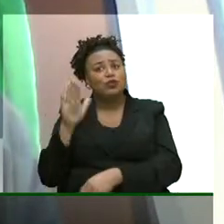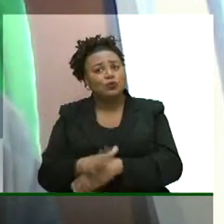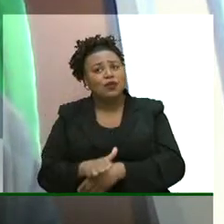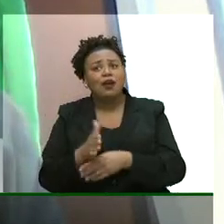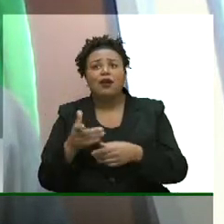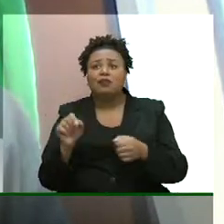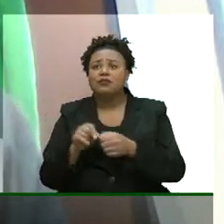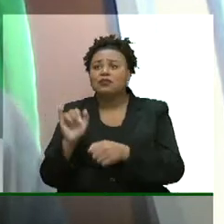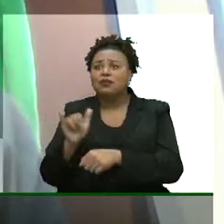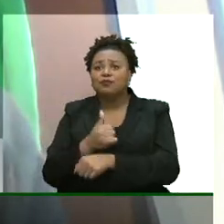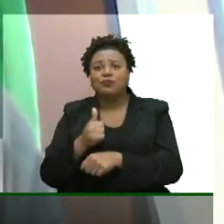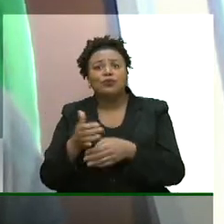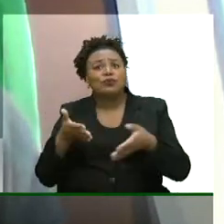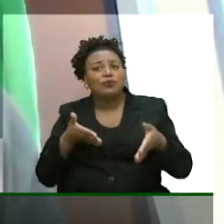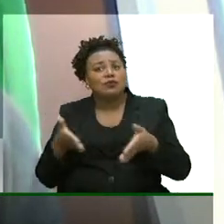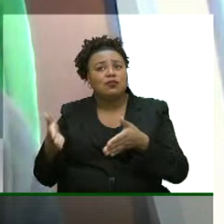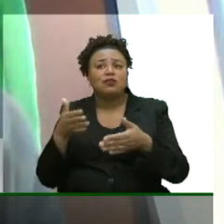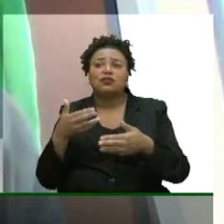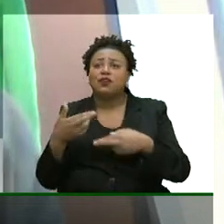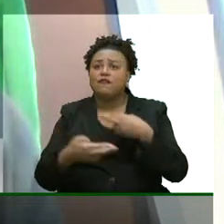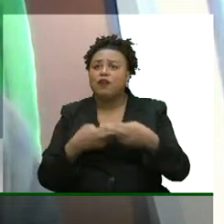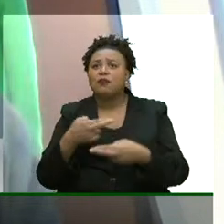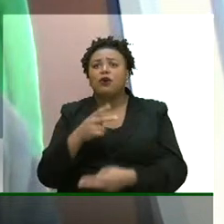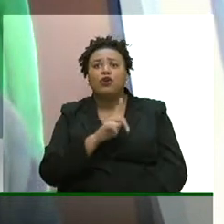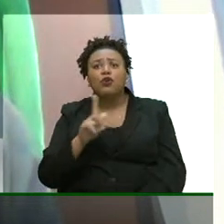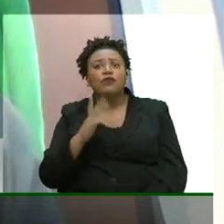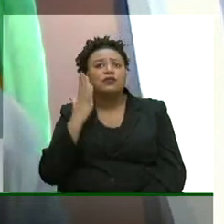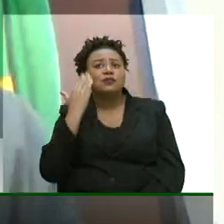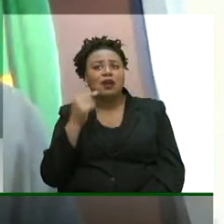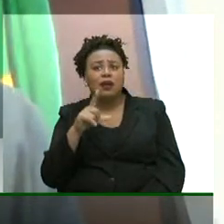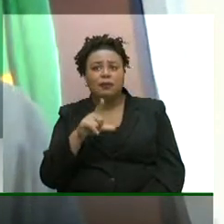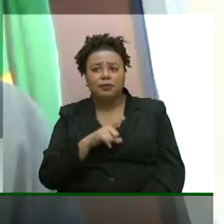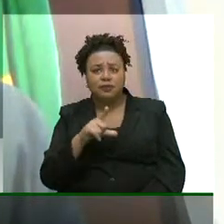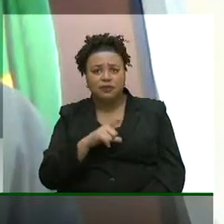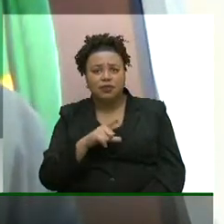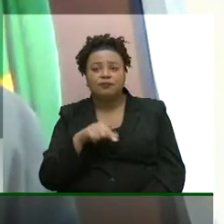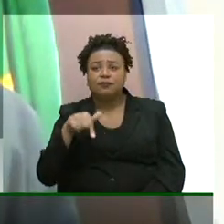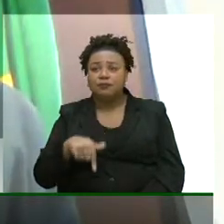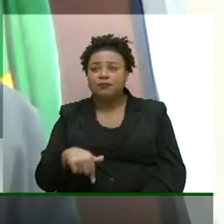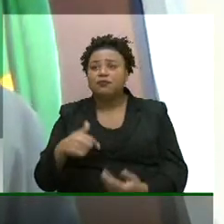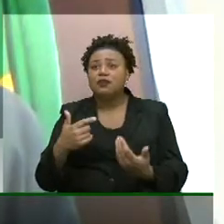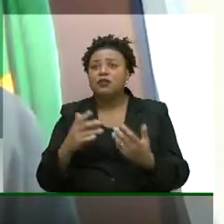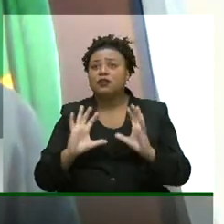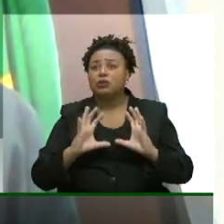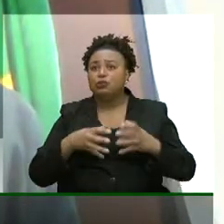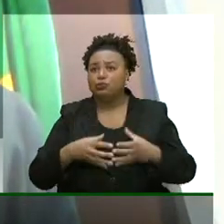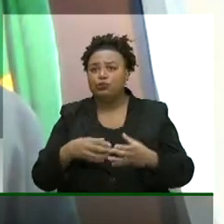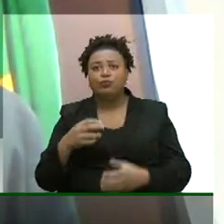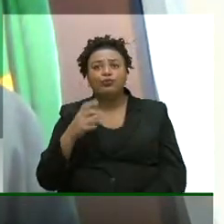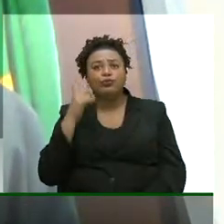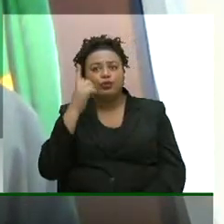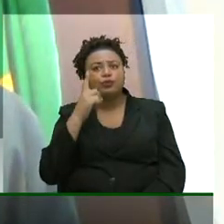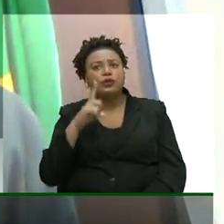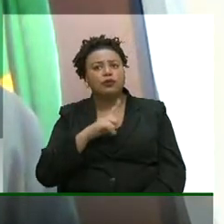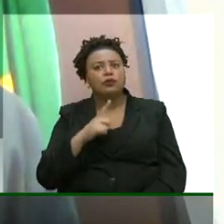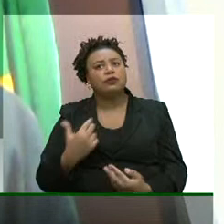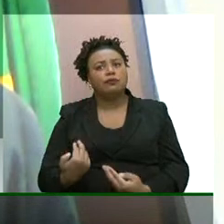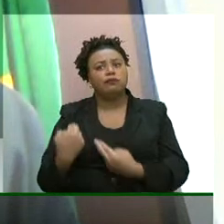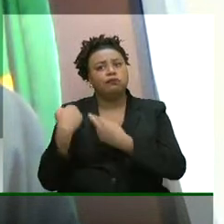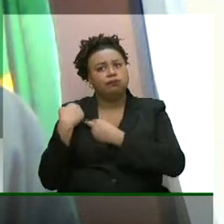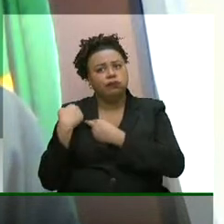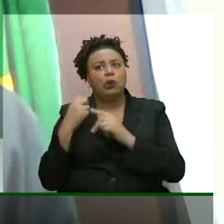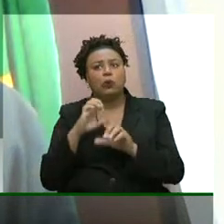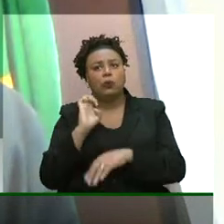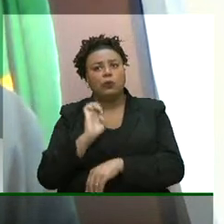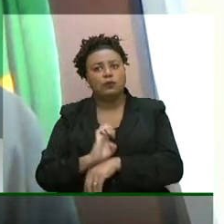caminhos reformistas. O governador sabe disso, sabe que existe nessa casa um corpo de deputados com responsabilidade para com o